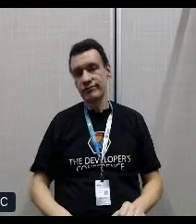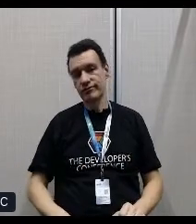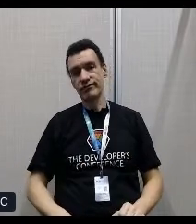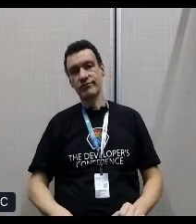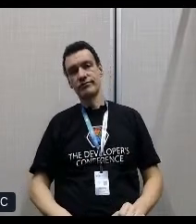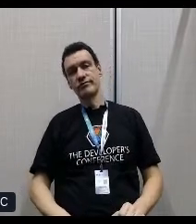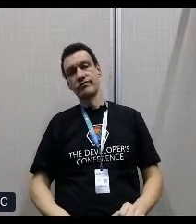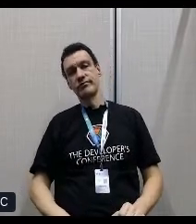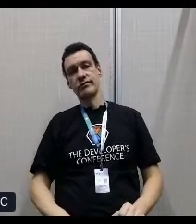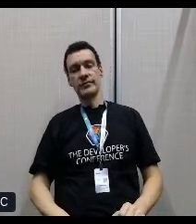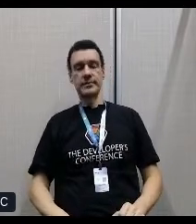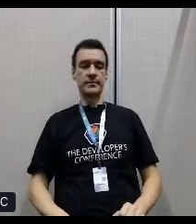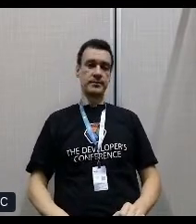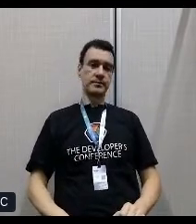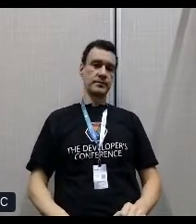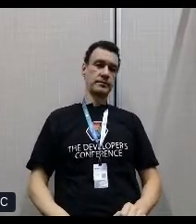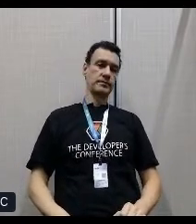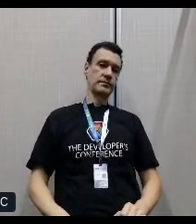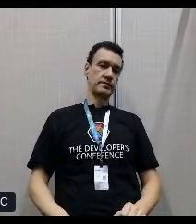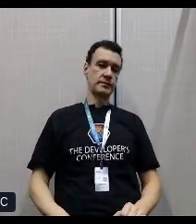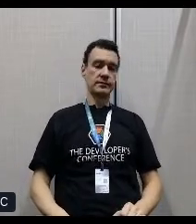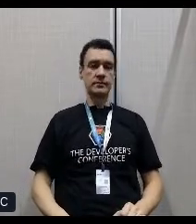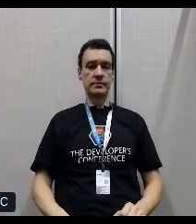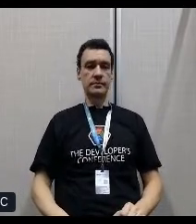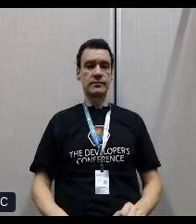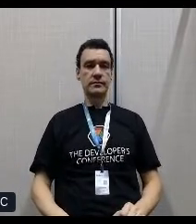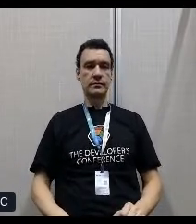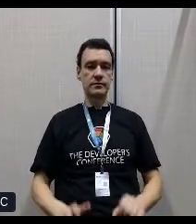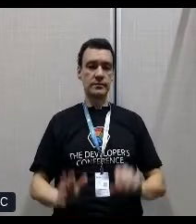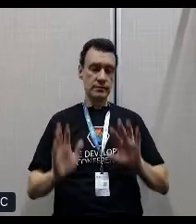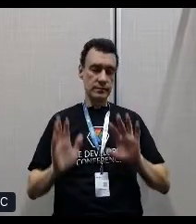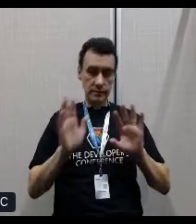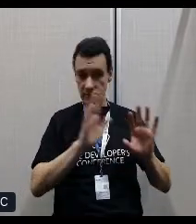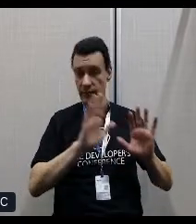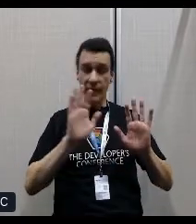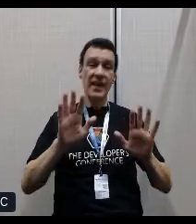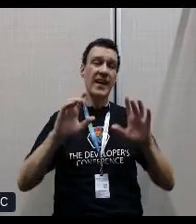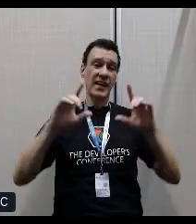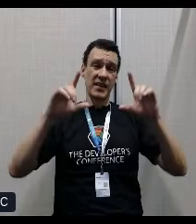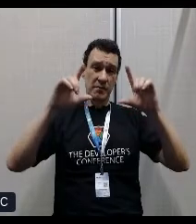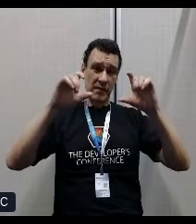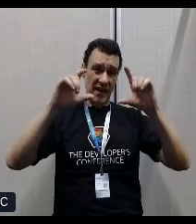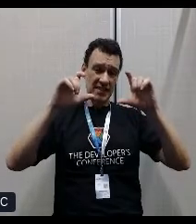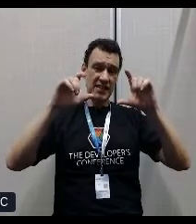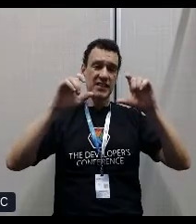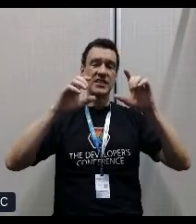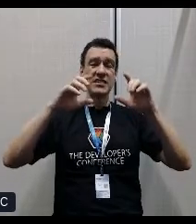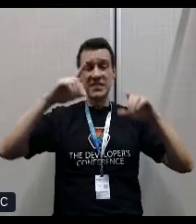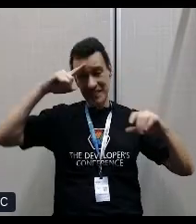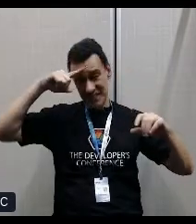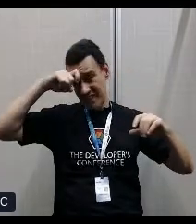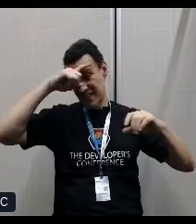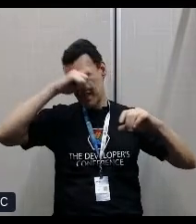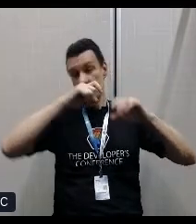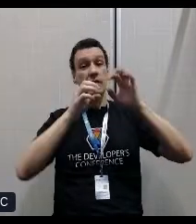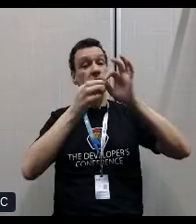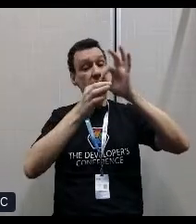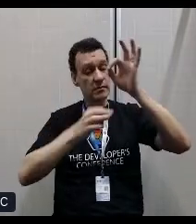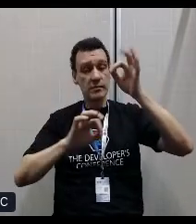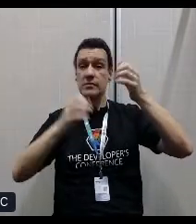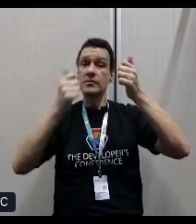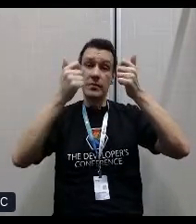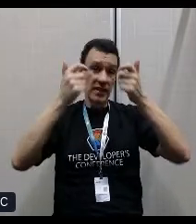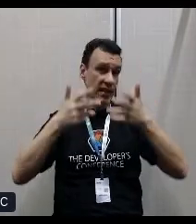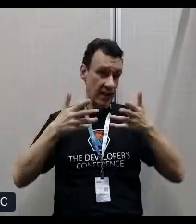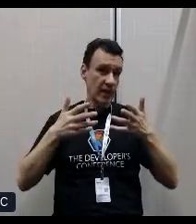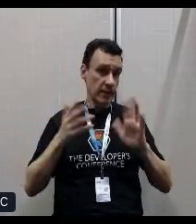descrito também. 5º ponto, imagens complexas explicadas. Então, mapas, gráficos, imagens e outras mídias complexas são